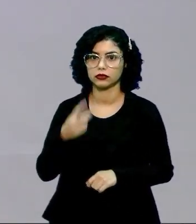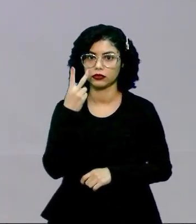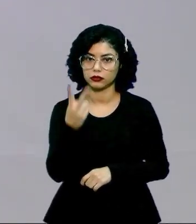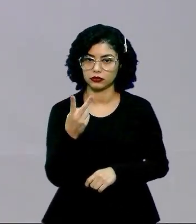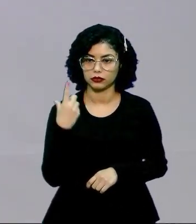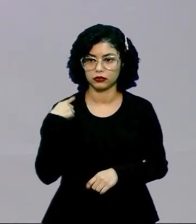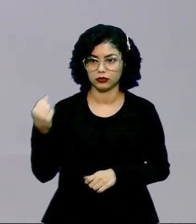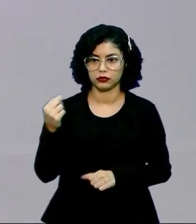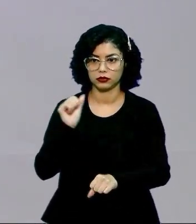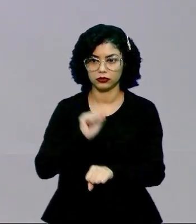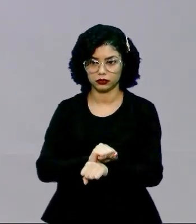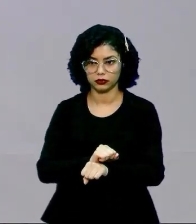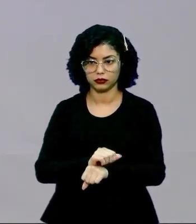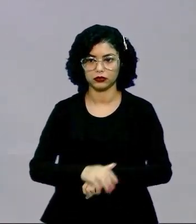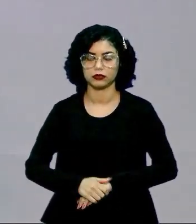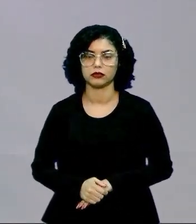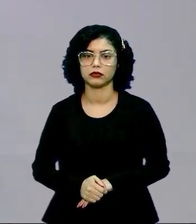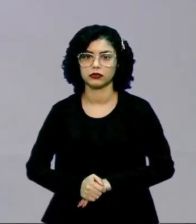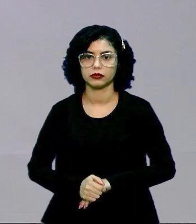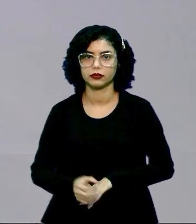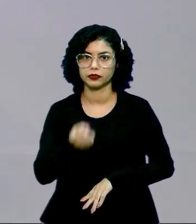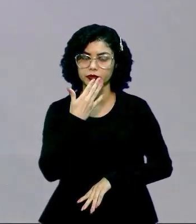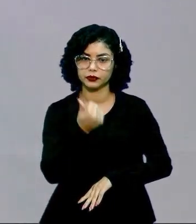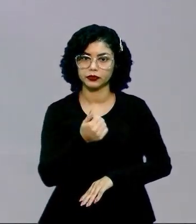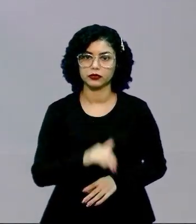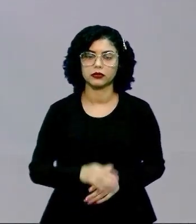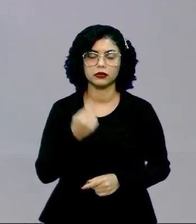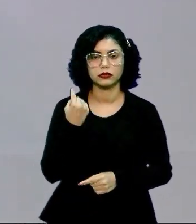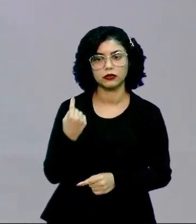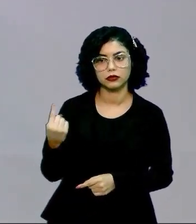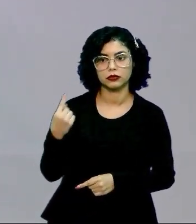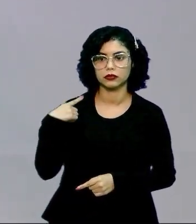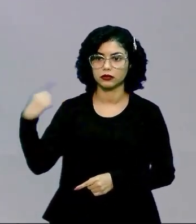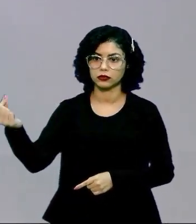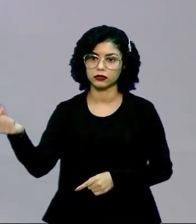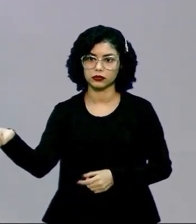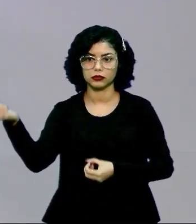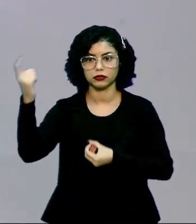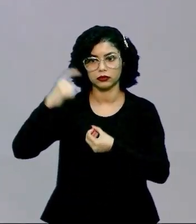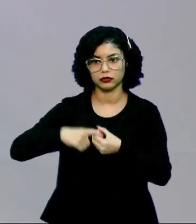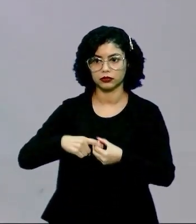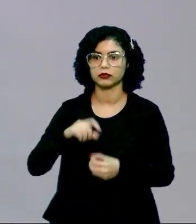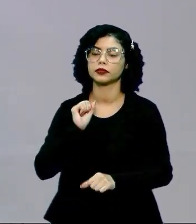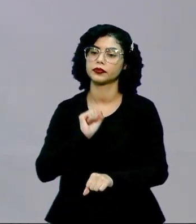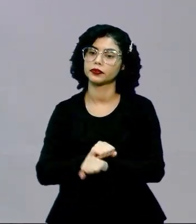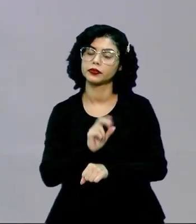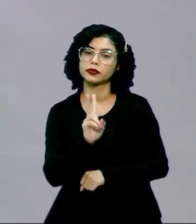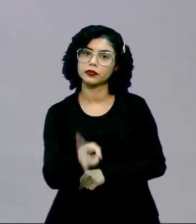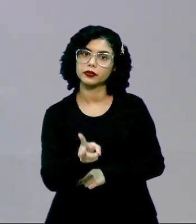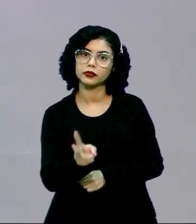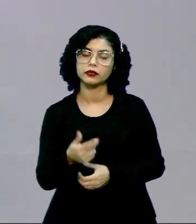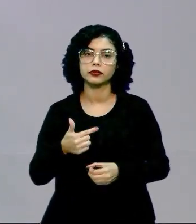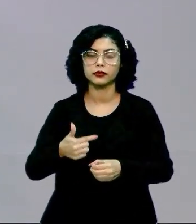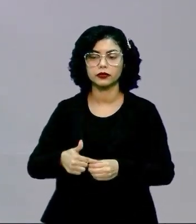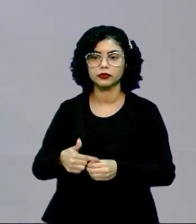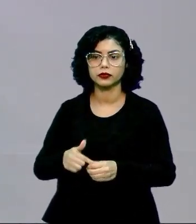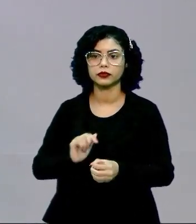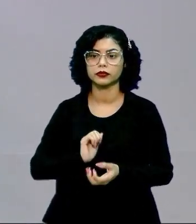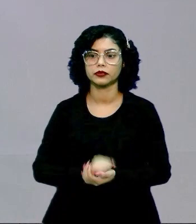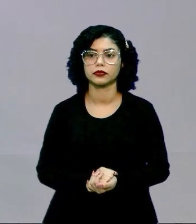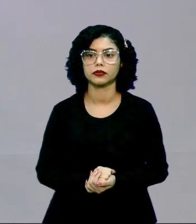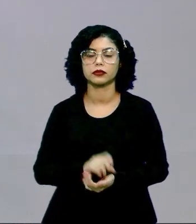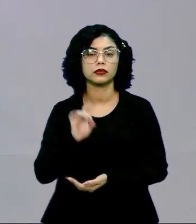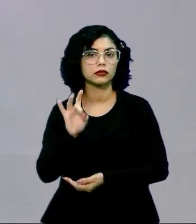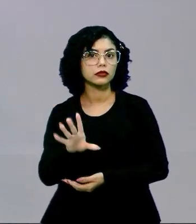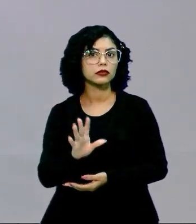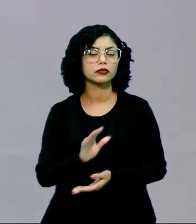2 paradas. Tudo bem? Uma na ida e outra na volta, justamente no mesmo posto.